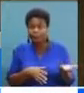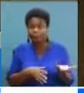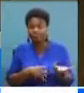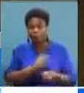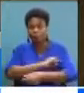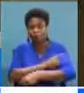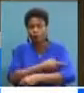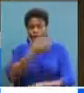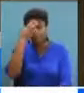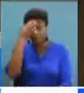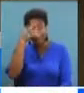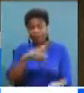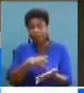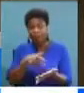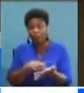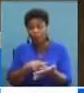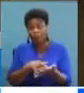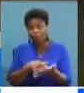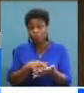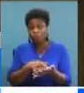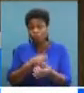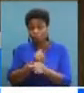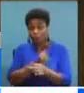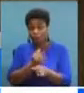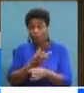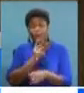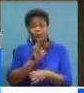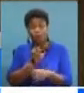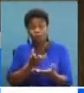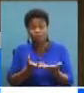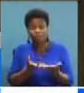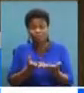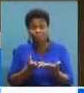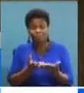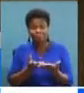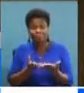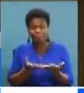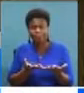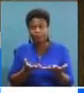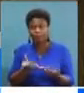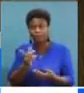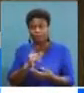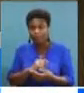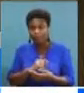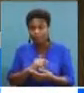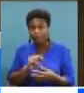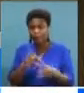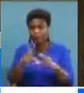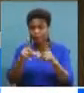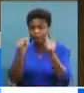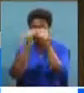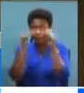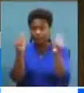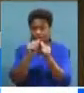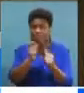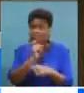o reforço das capacidades técnicas e operativas de resposta e o desenvolvimento de um sistema de